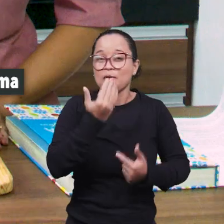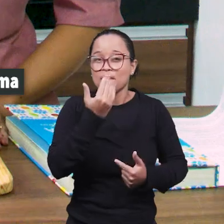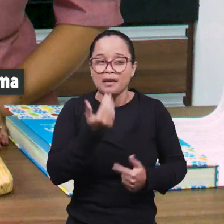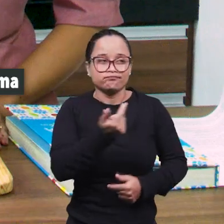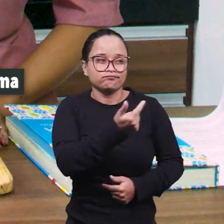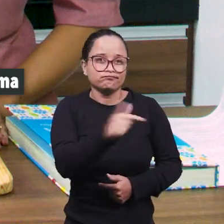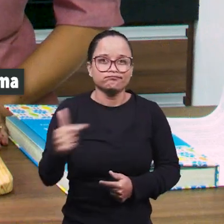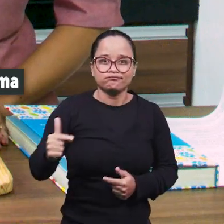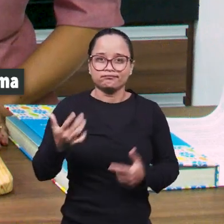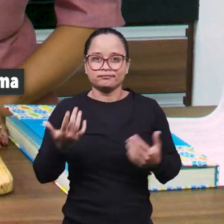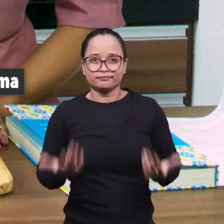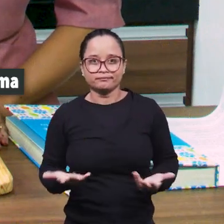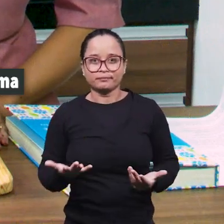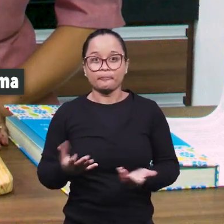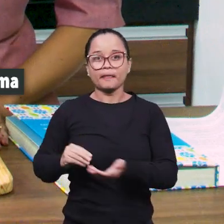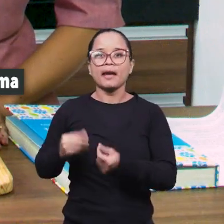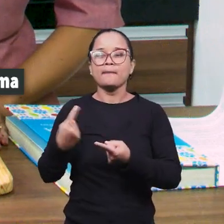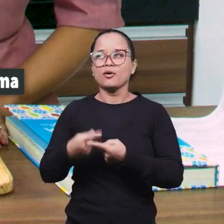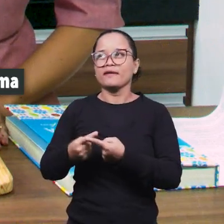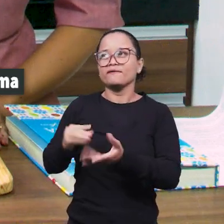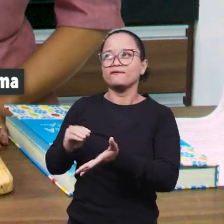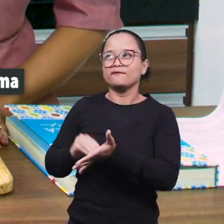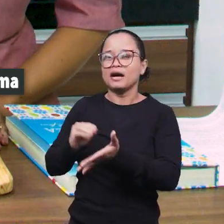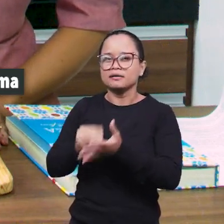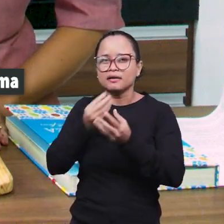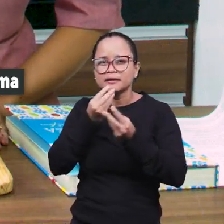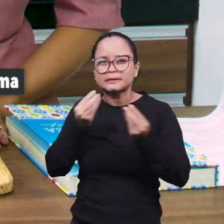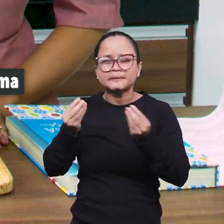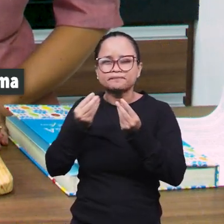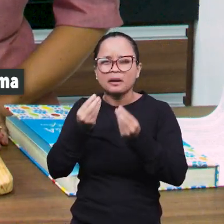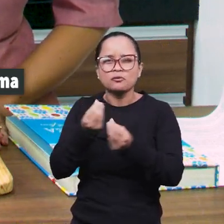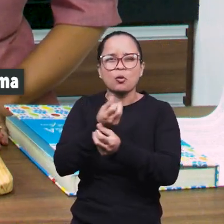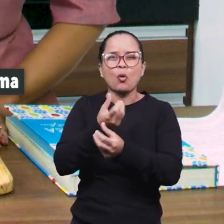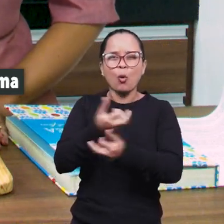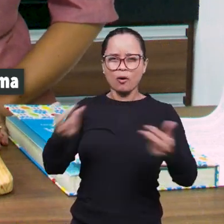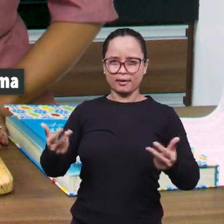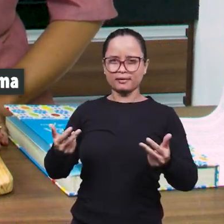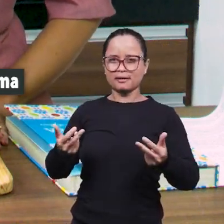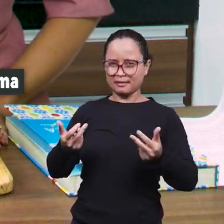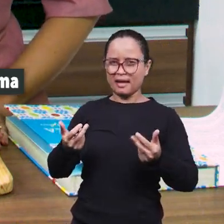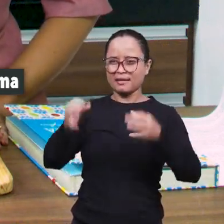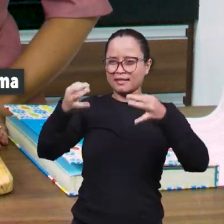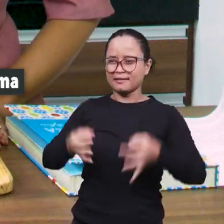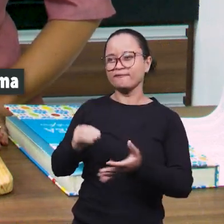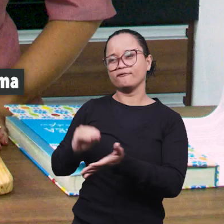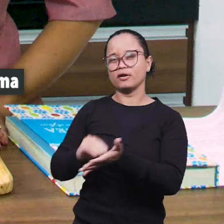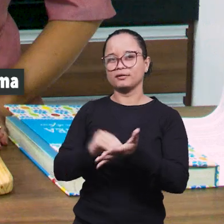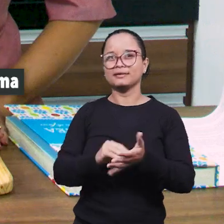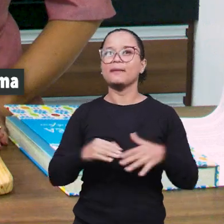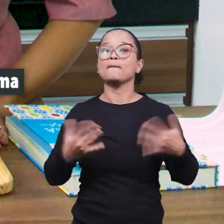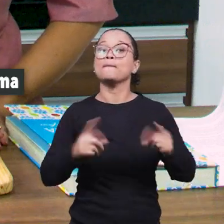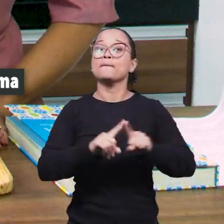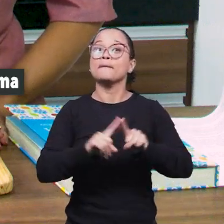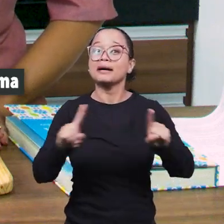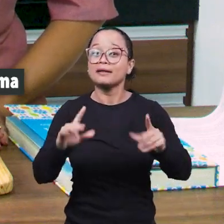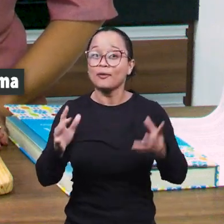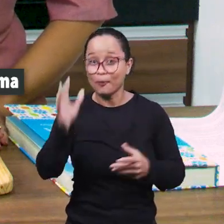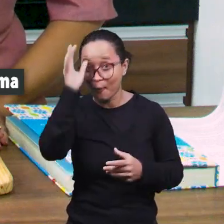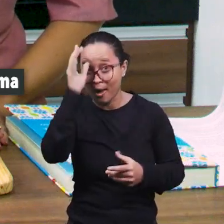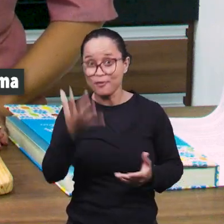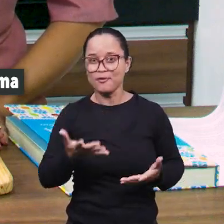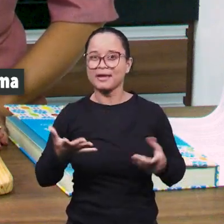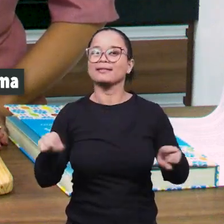né? que é a falta do tempero certo, da erva certa, né? Nós vamos Mas a gente já vai resolver isso também,